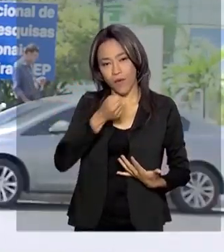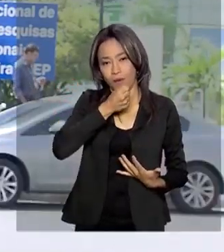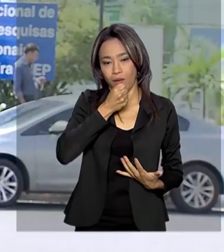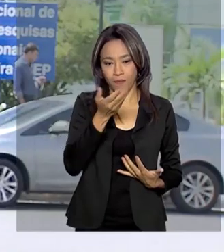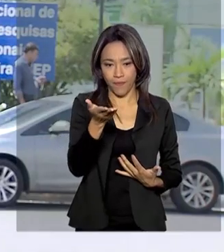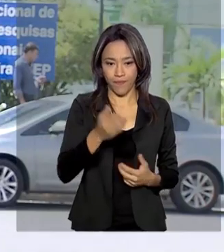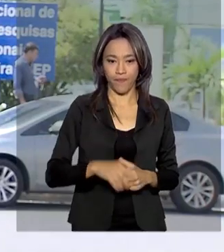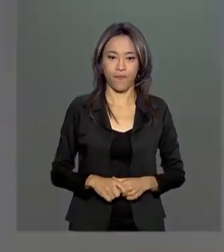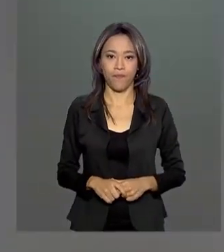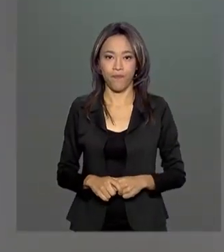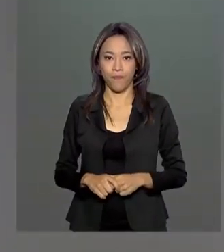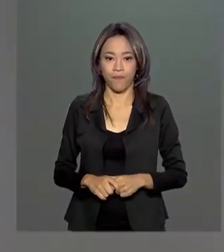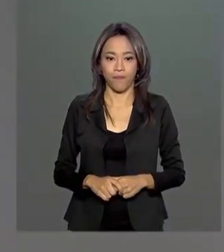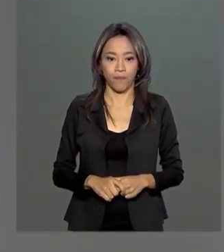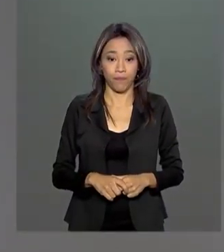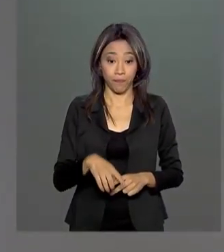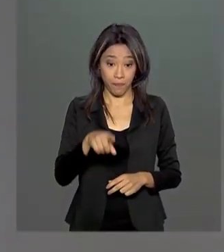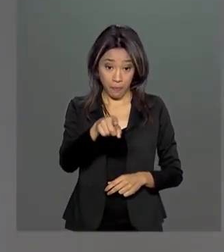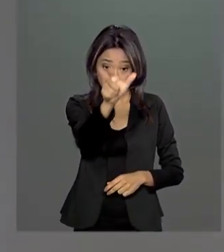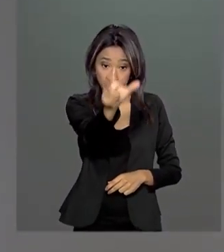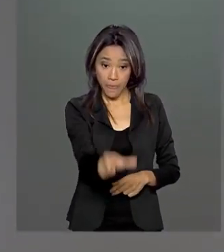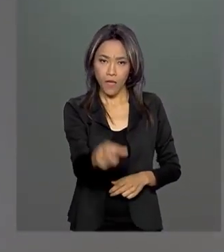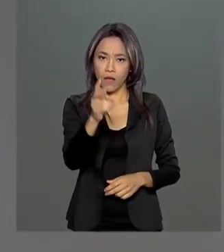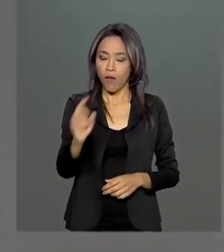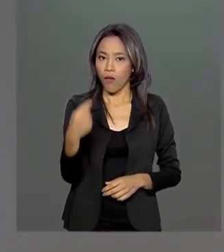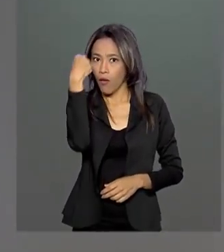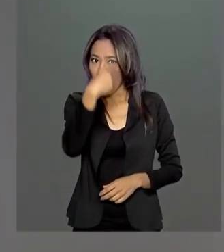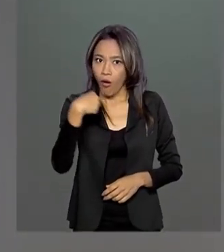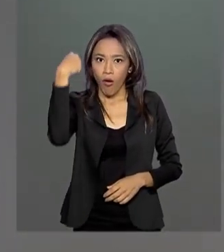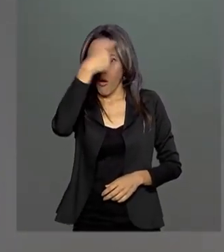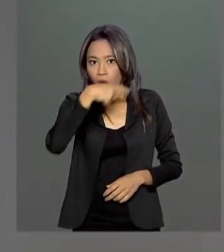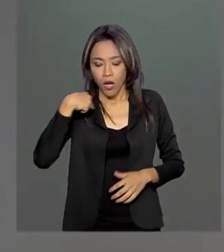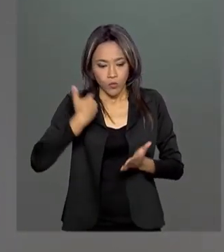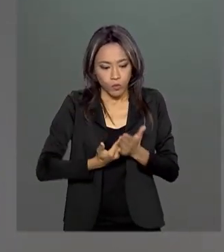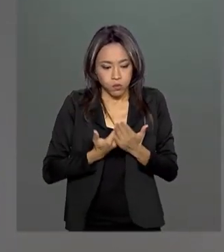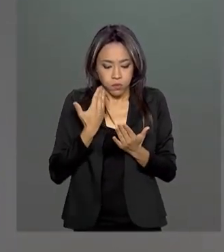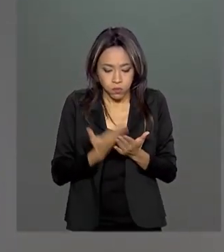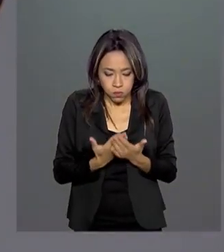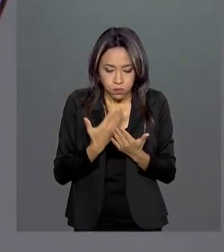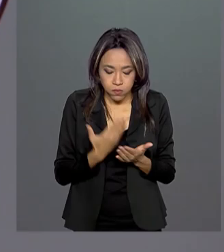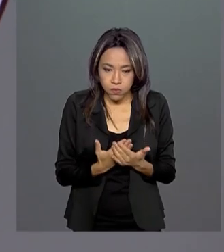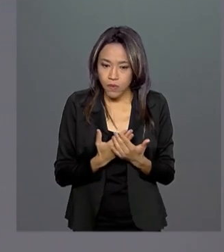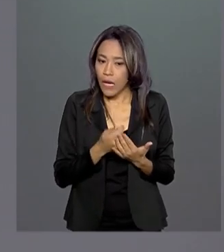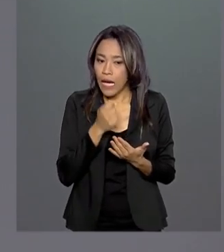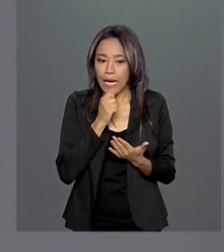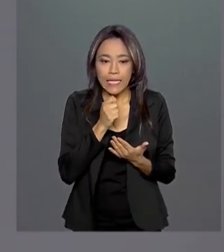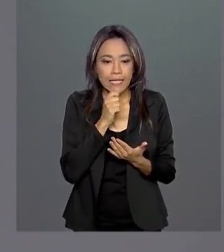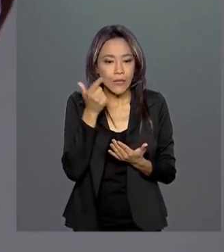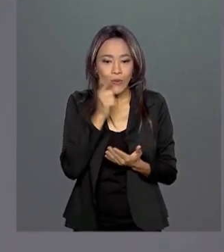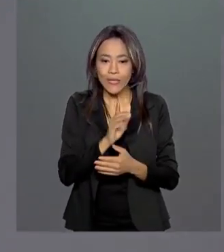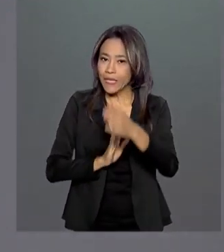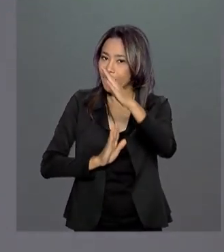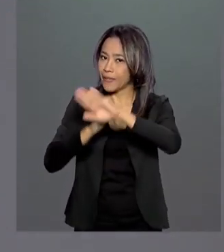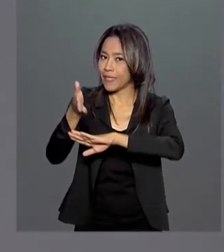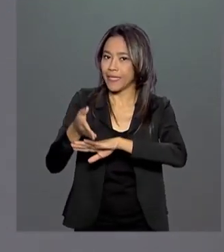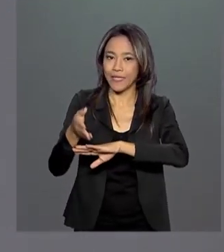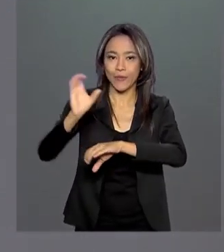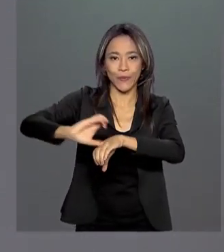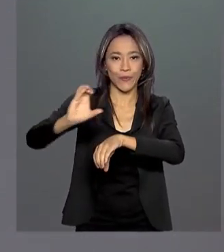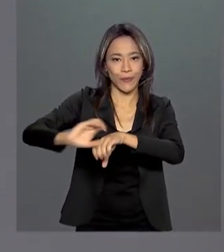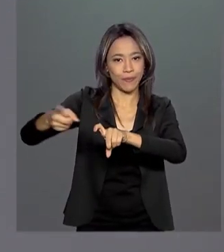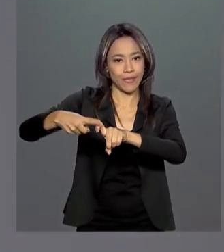Queiroz. Mesmo estudando várias horas por dia, a Adriana ainda não conseguiu entrar na faculdade de medicina. Ela